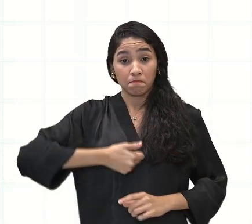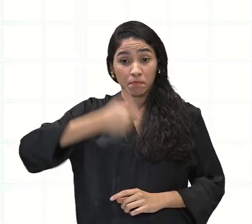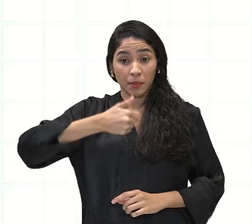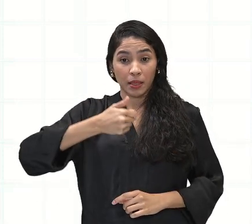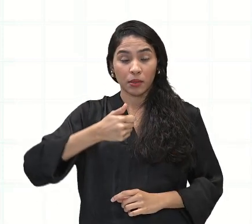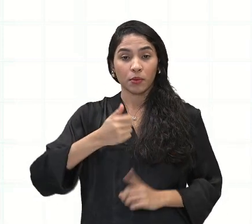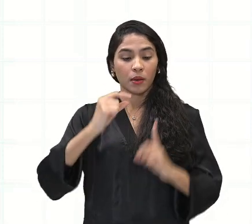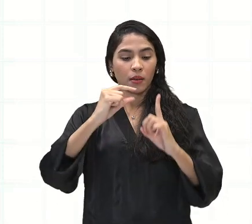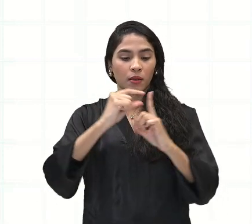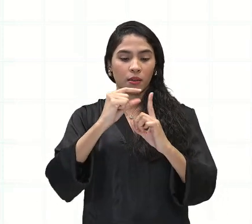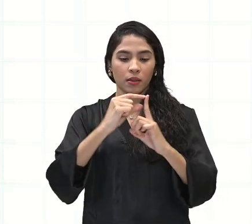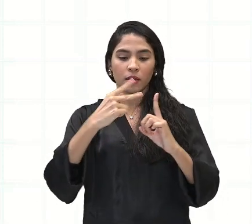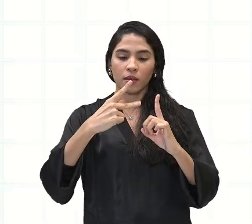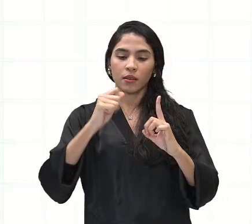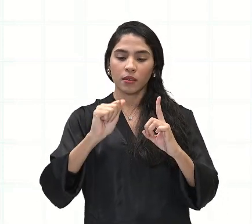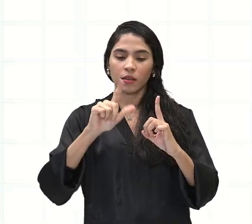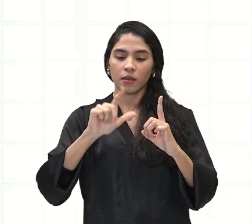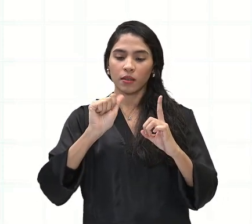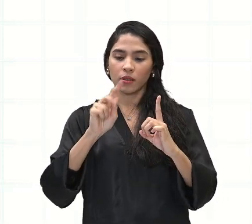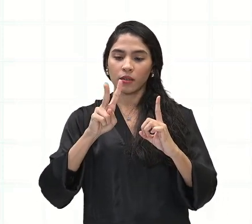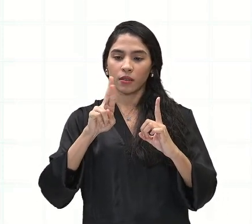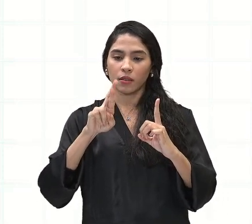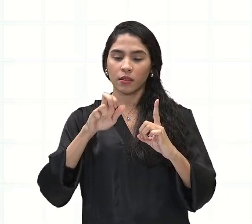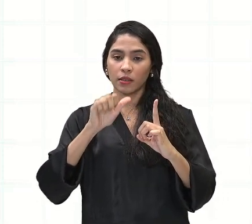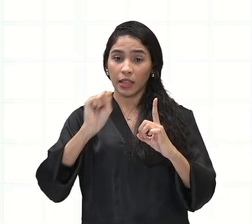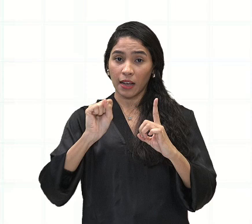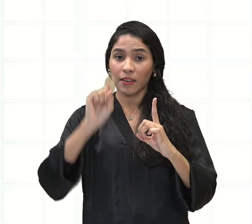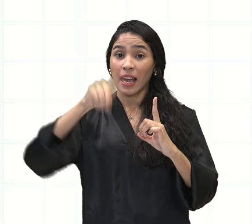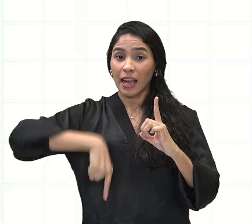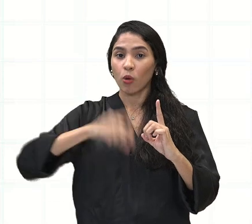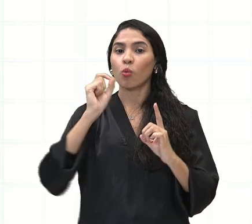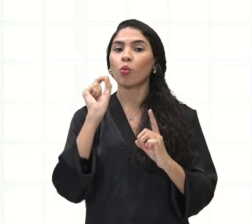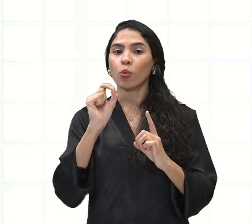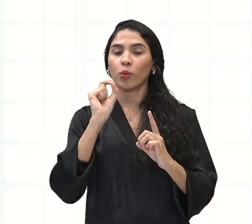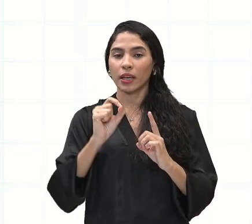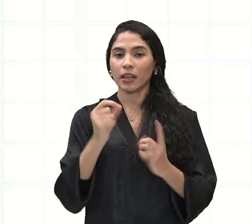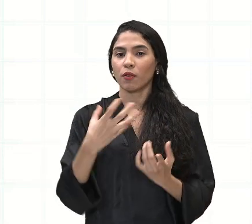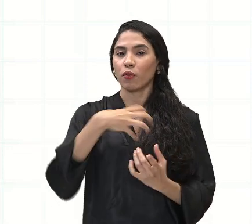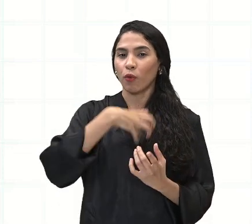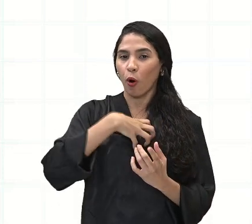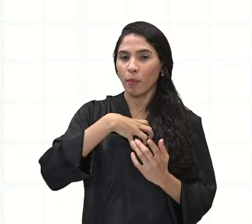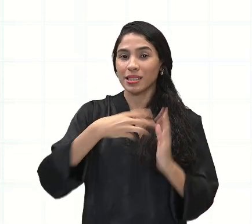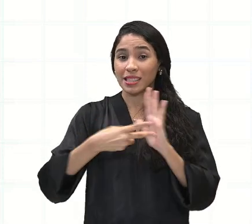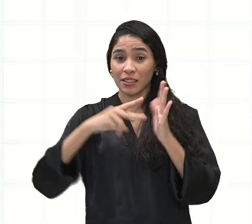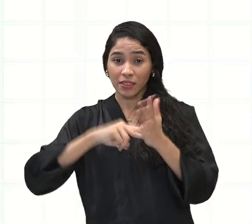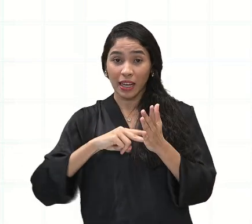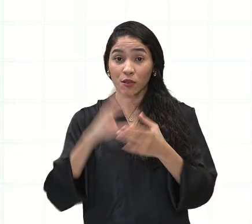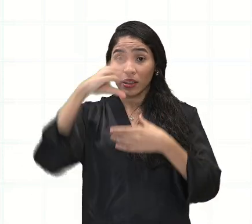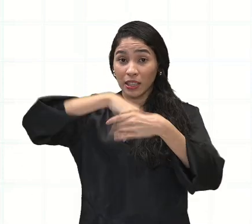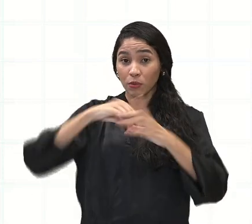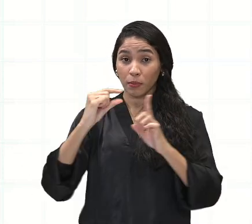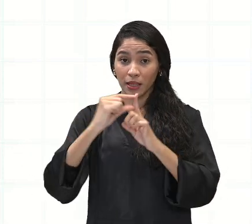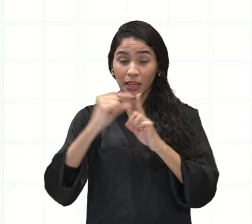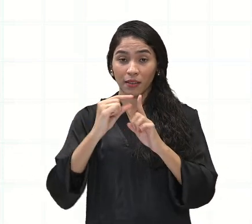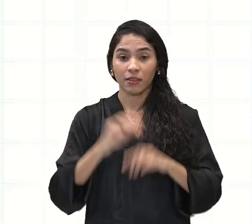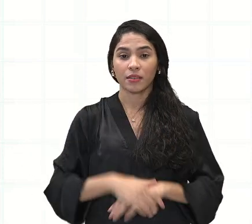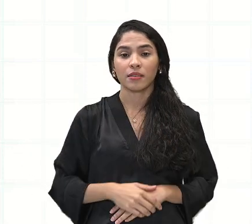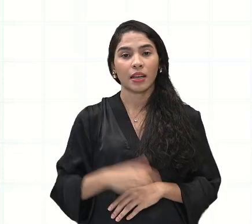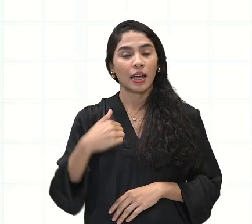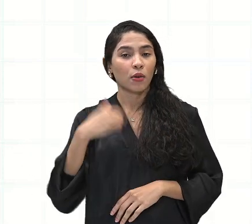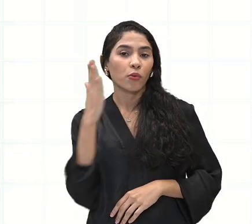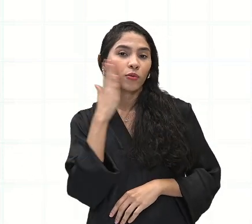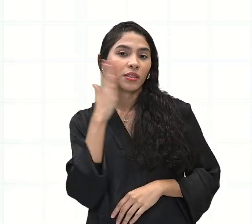o da palavra. A figura de palavra é o sentido que uma palavra vai possuir. A partir disso, eu sei que eu estou lidando